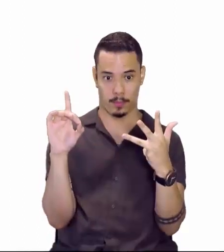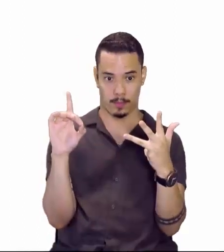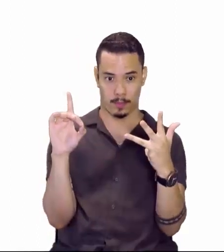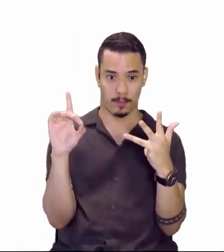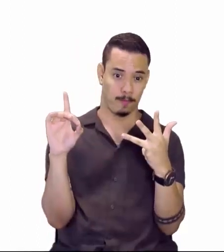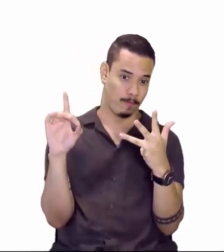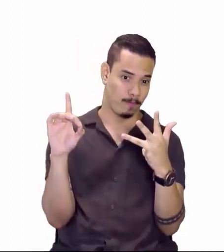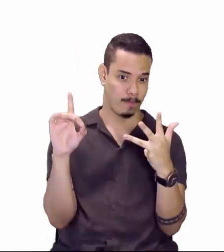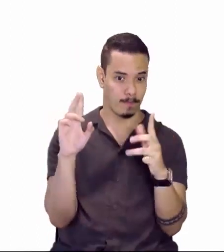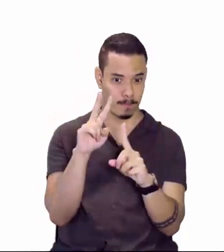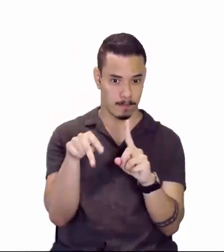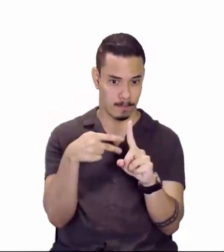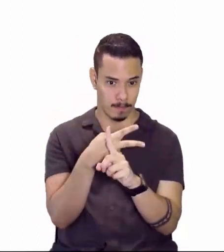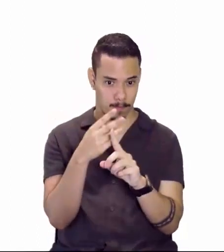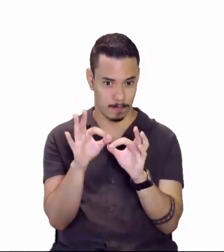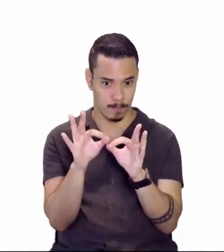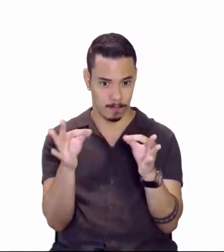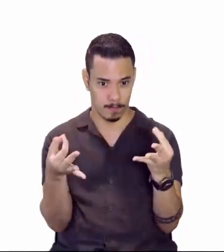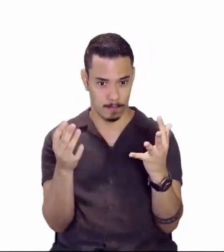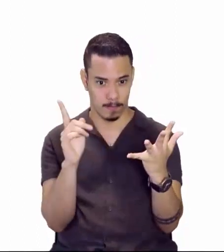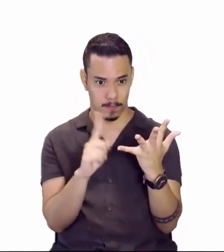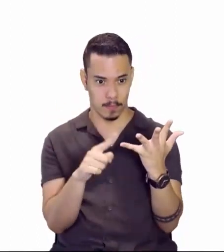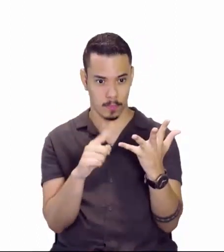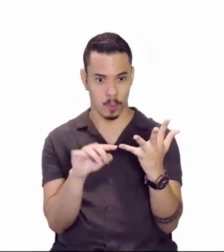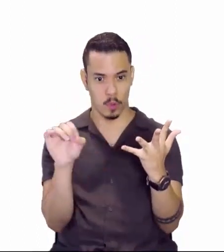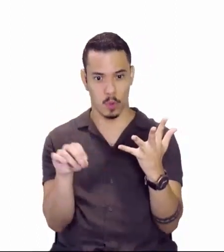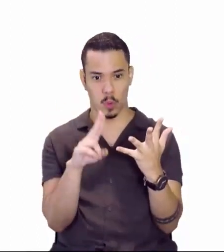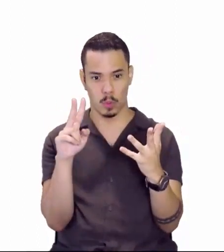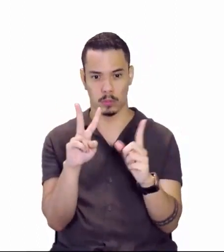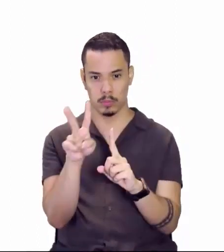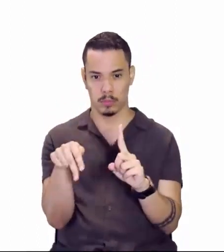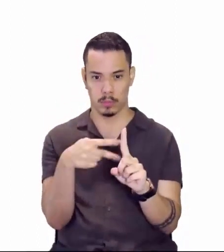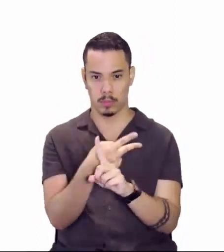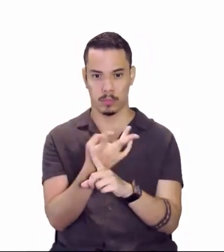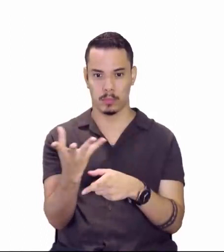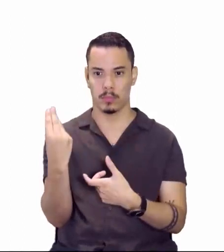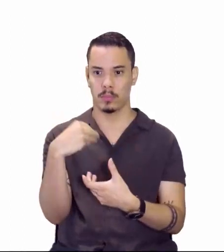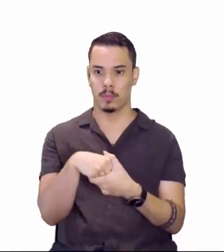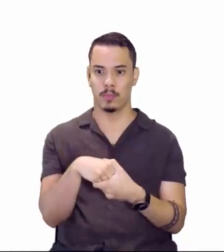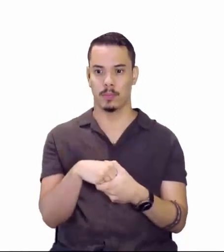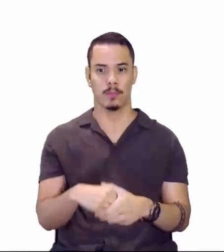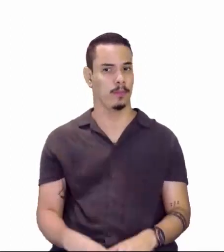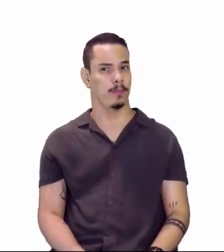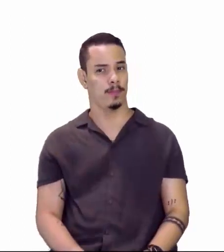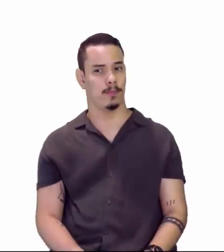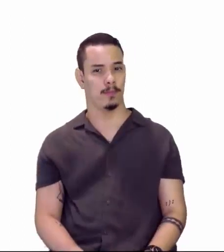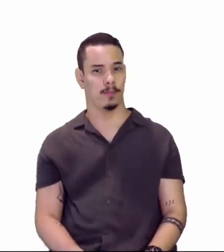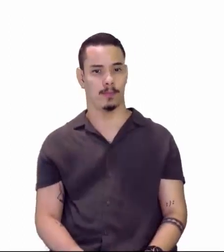de transição simples ou eles são elementos de transição externa?